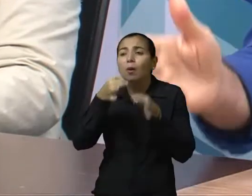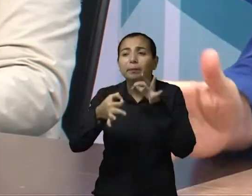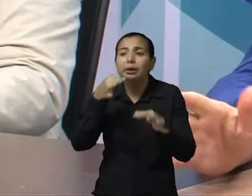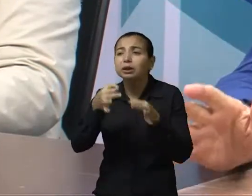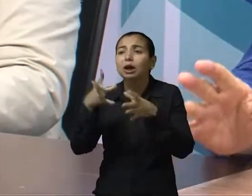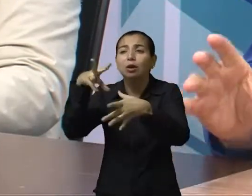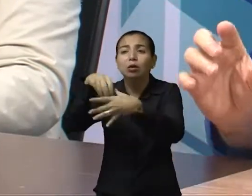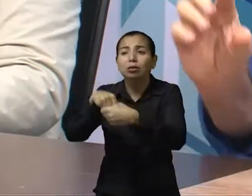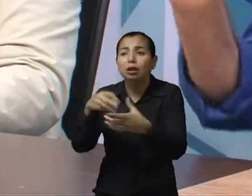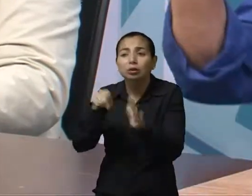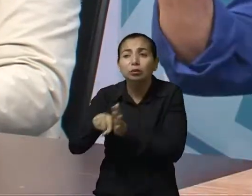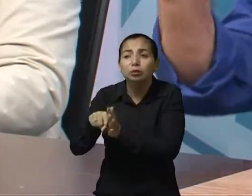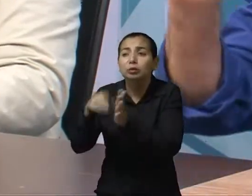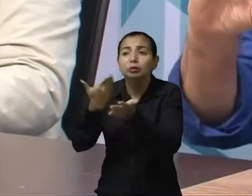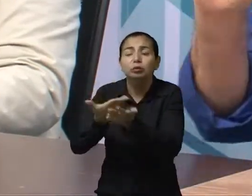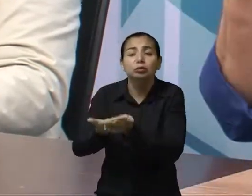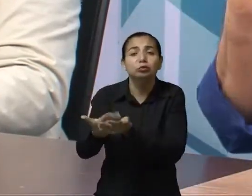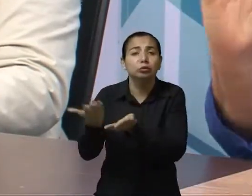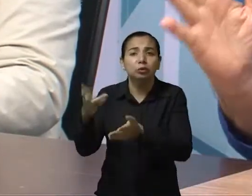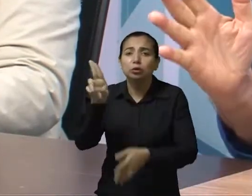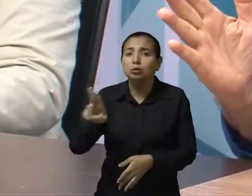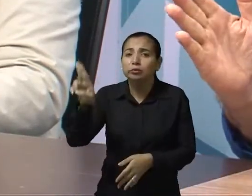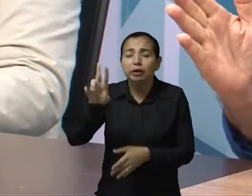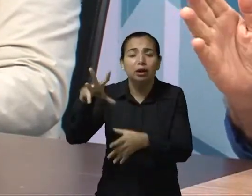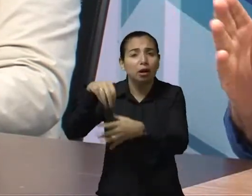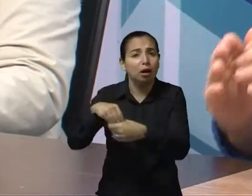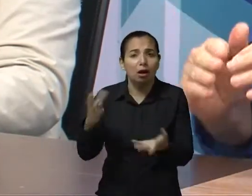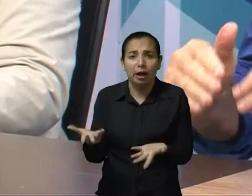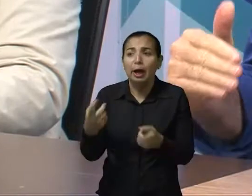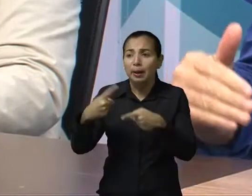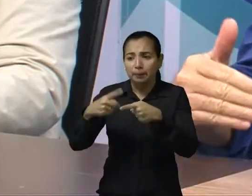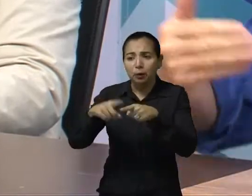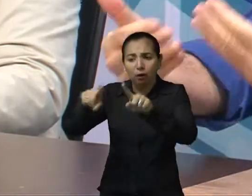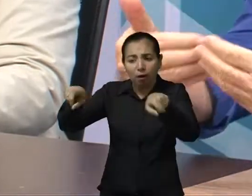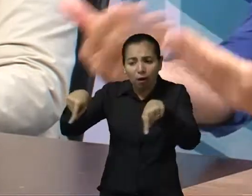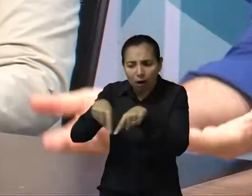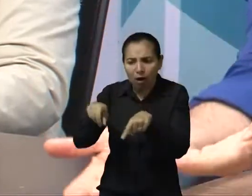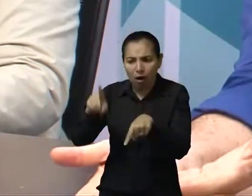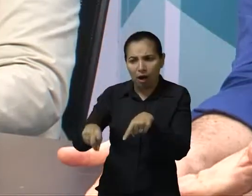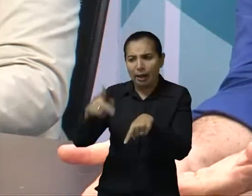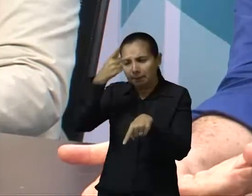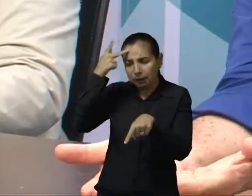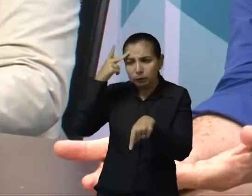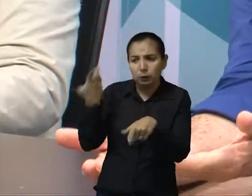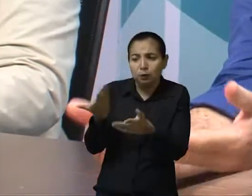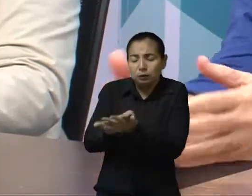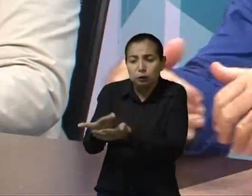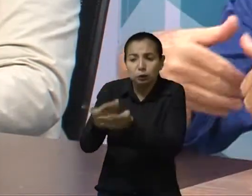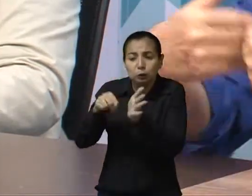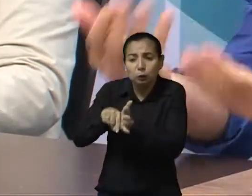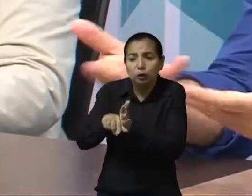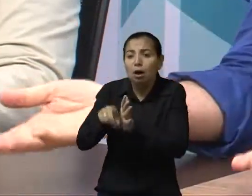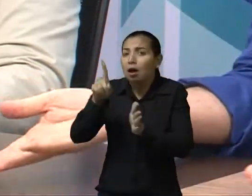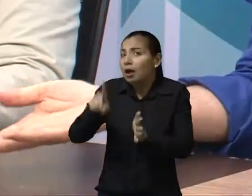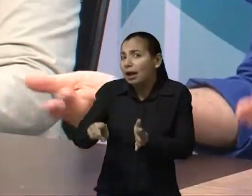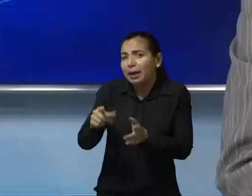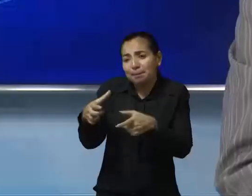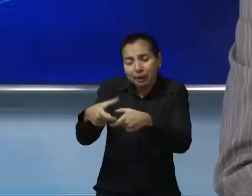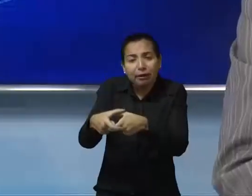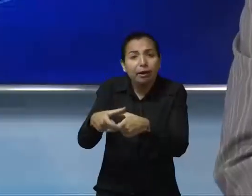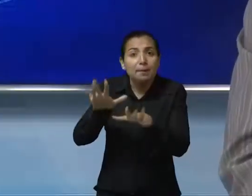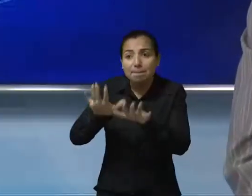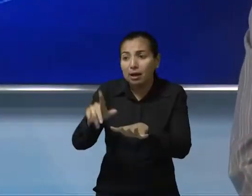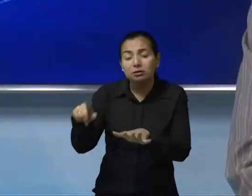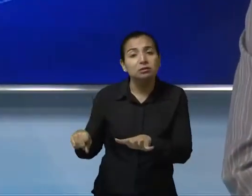o laboratório de estudos da violência, que eu digo sempre que é uma coisa muito pequenininha, né? Mas é uma coisa que pode contribuir, tá? Então, a gente está sempre se